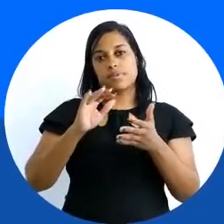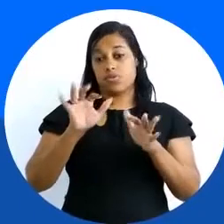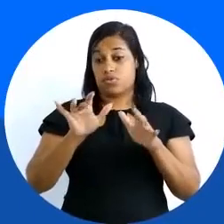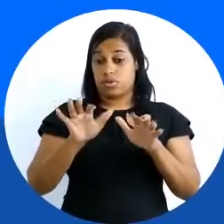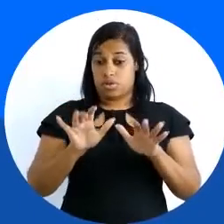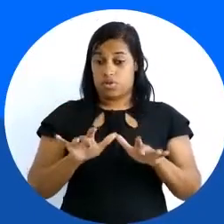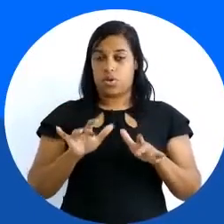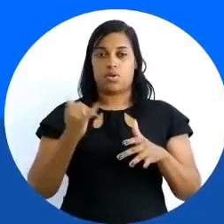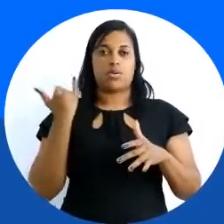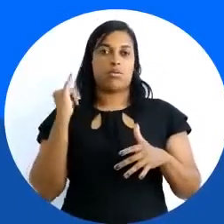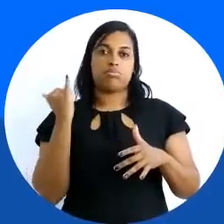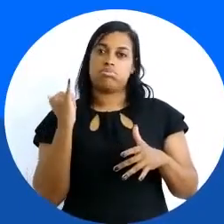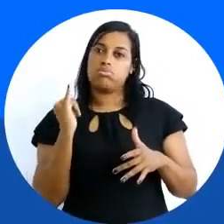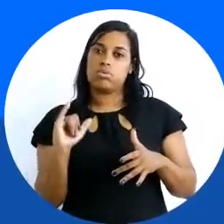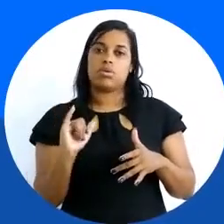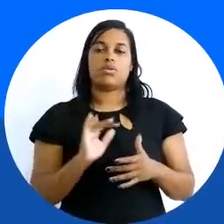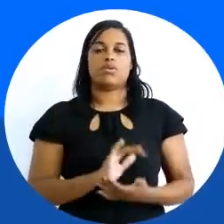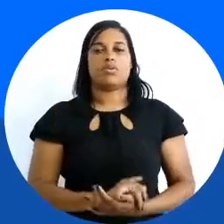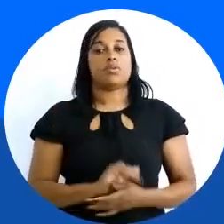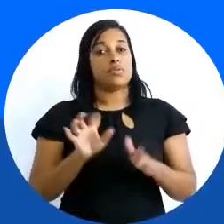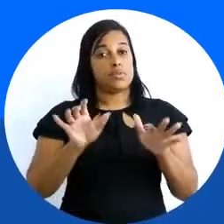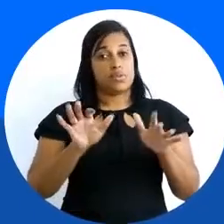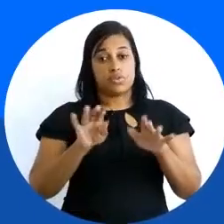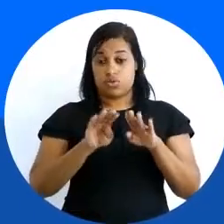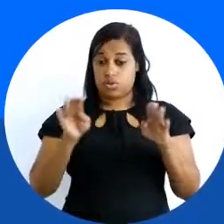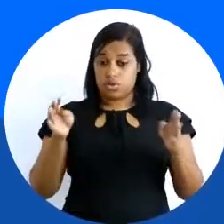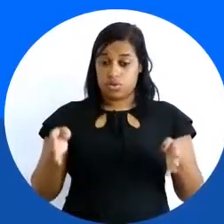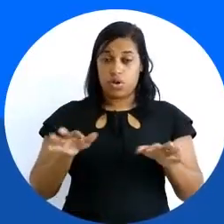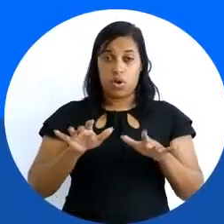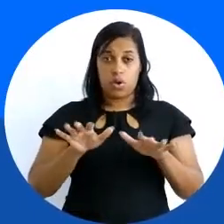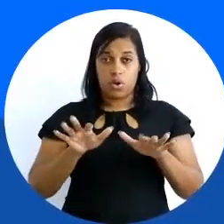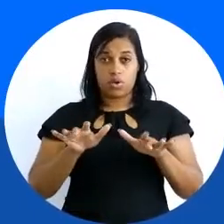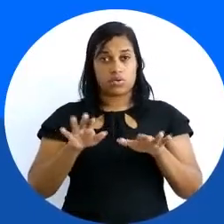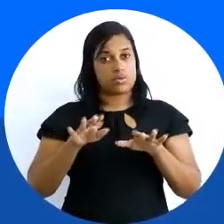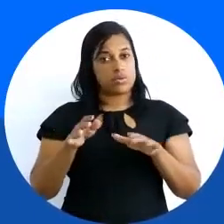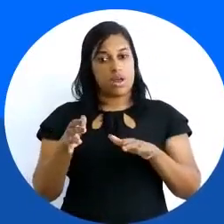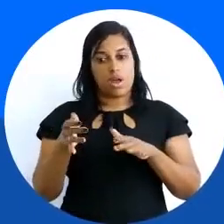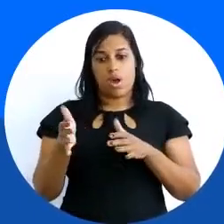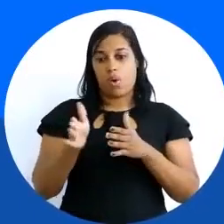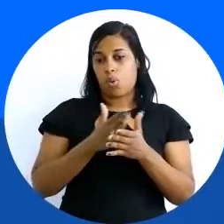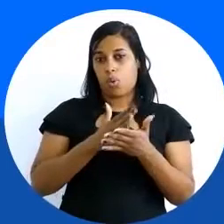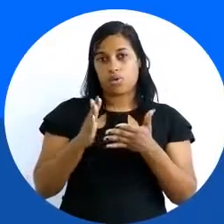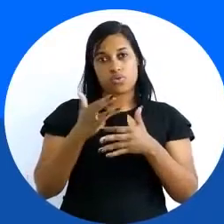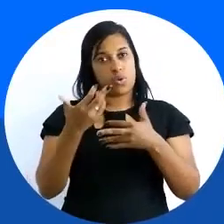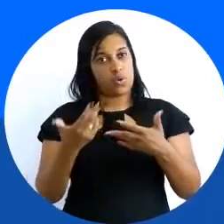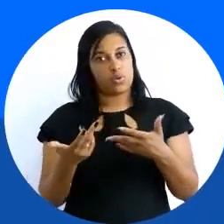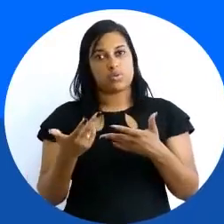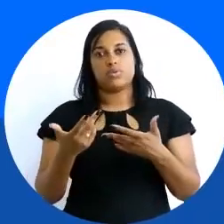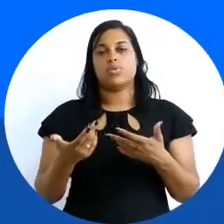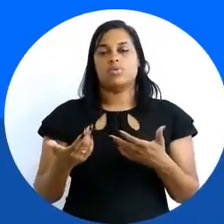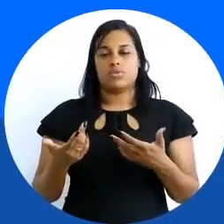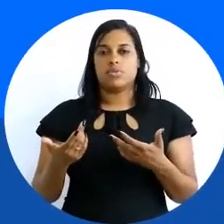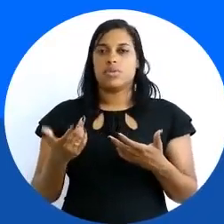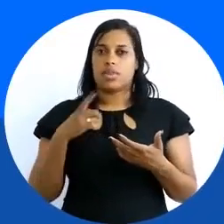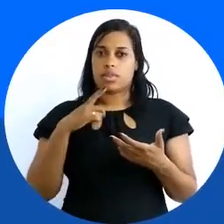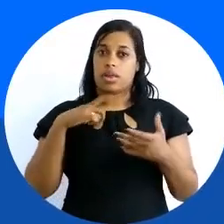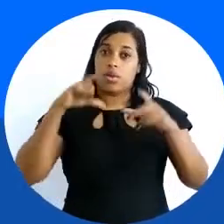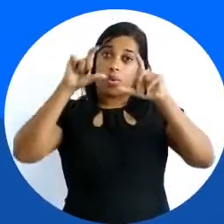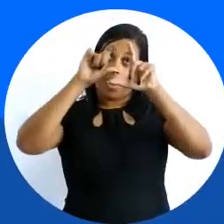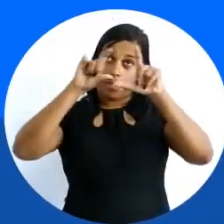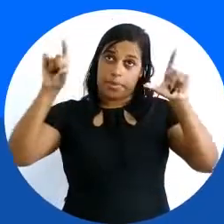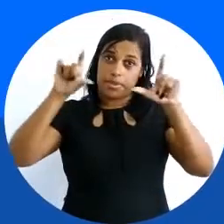escritório eletrônicos, escritório acessórios. Então, a gente tem o cabeçalho, que é o